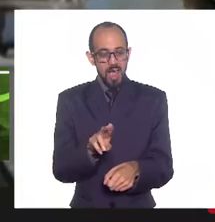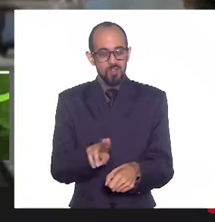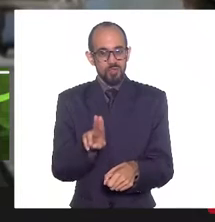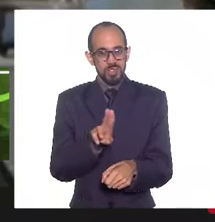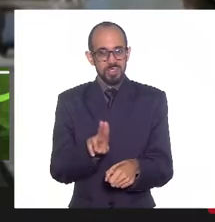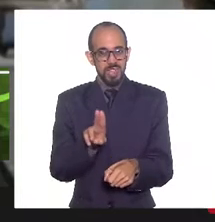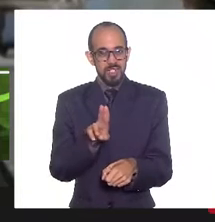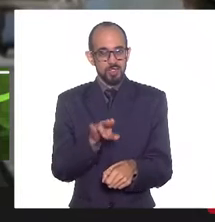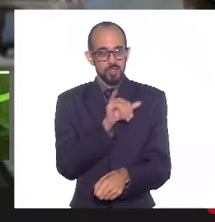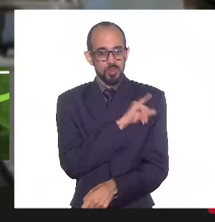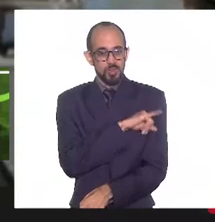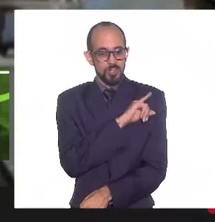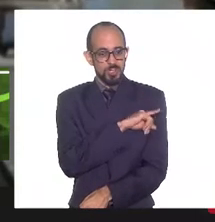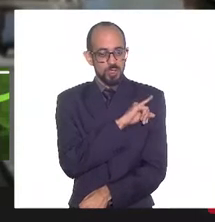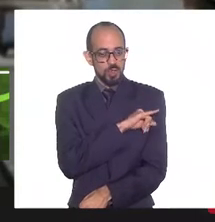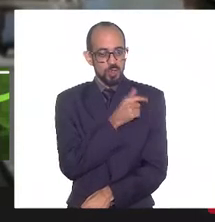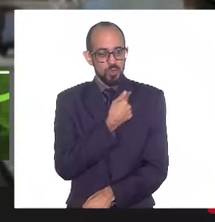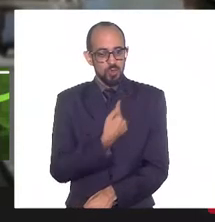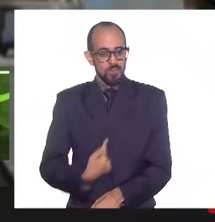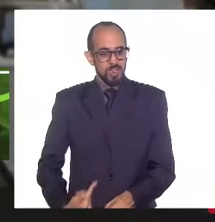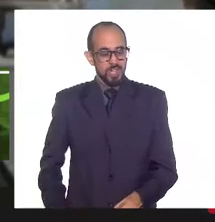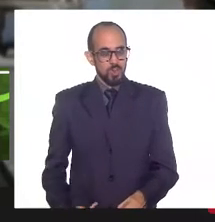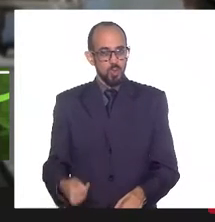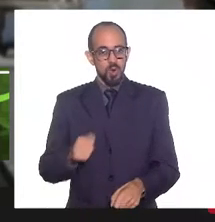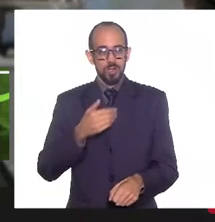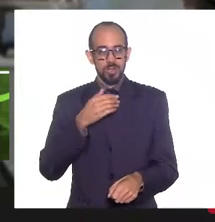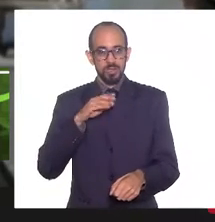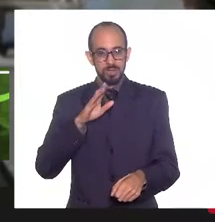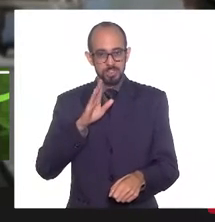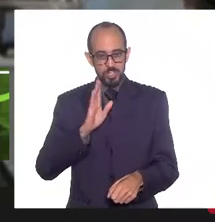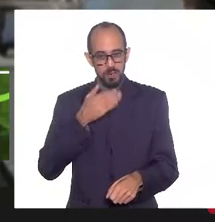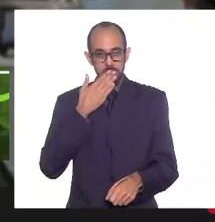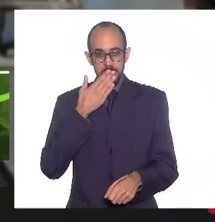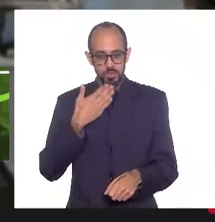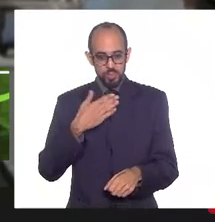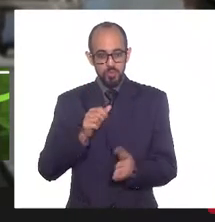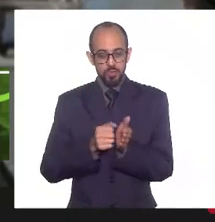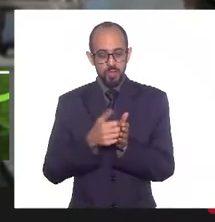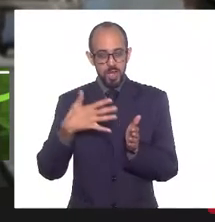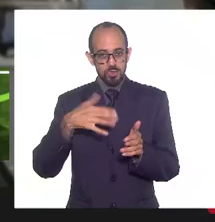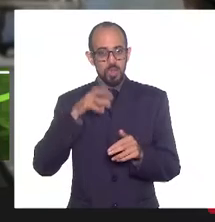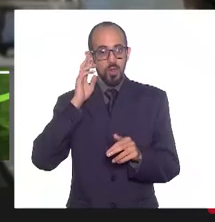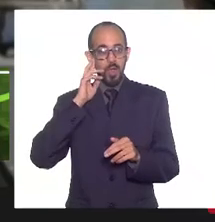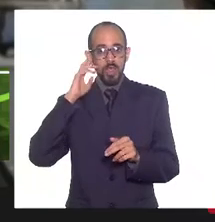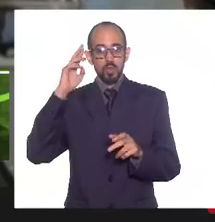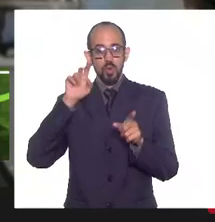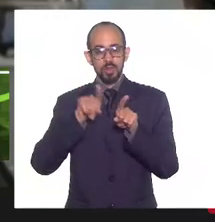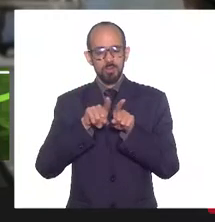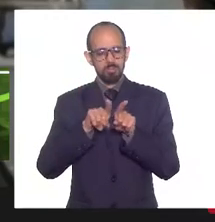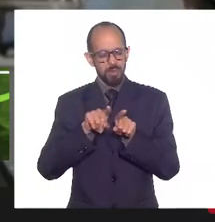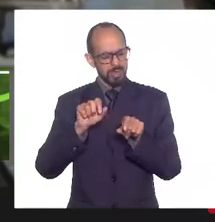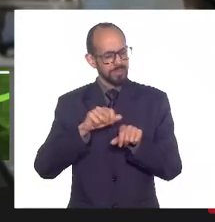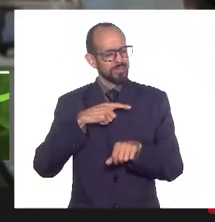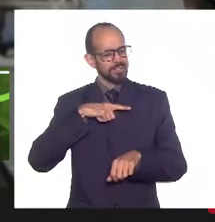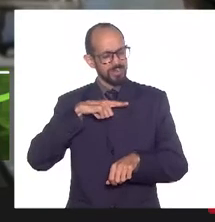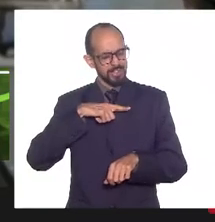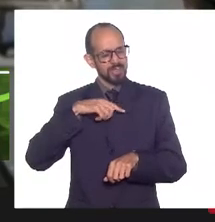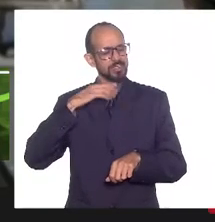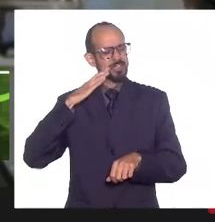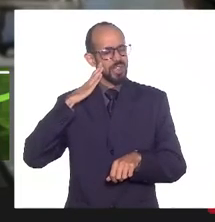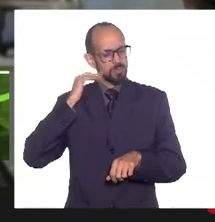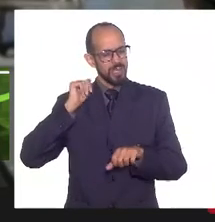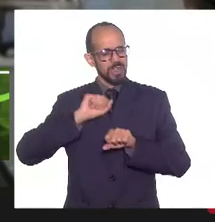solicitado várias questões nessa dimensão nosso reitor tem a clareza secretária e nós estamos abertos